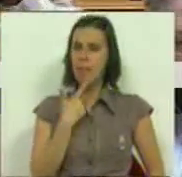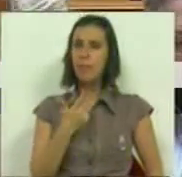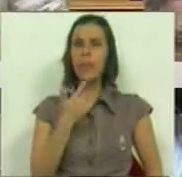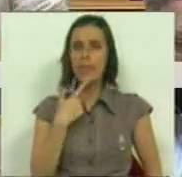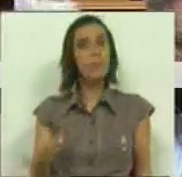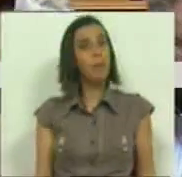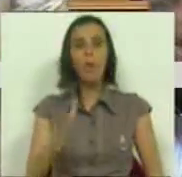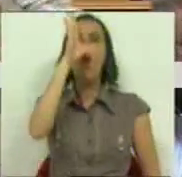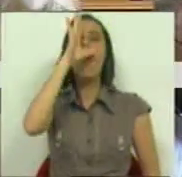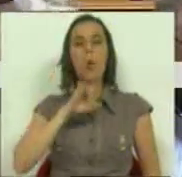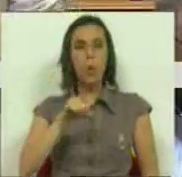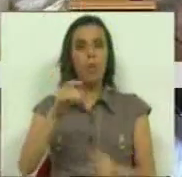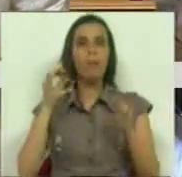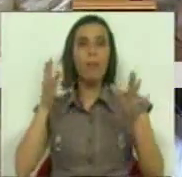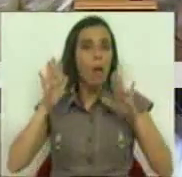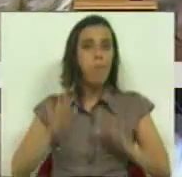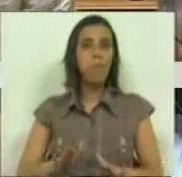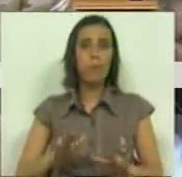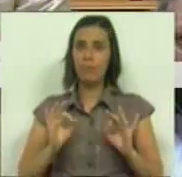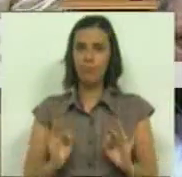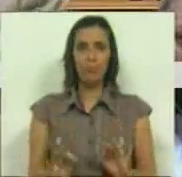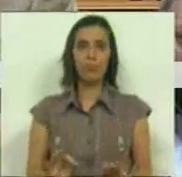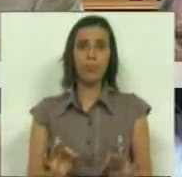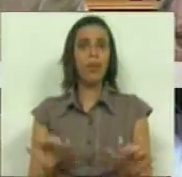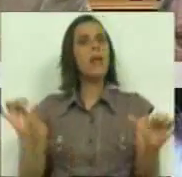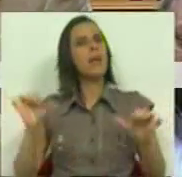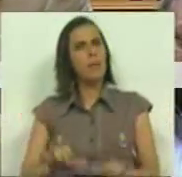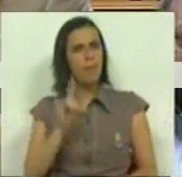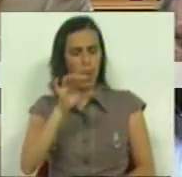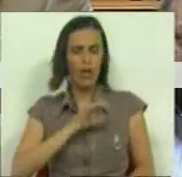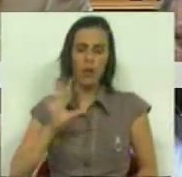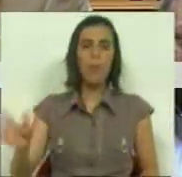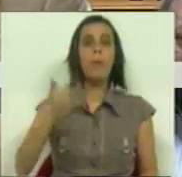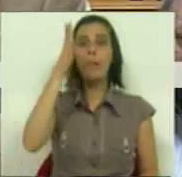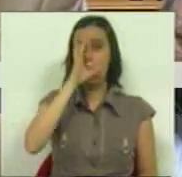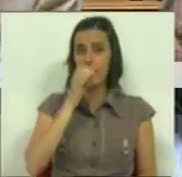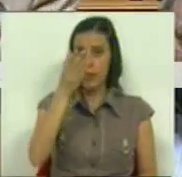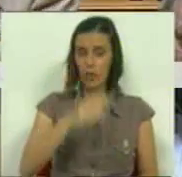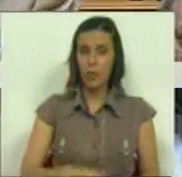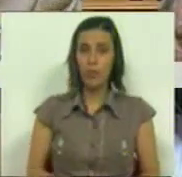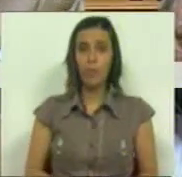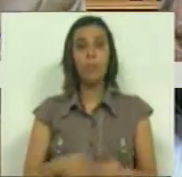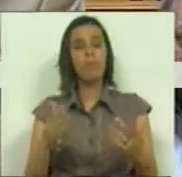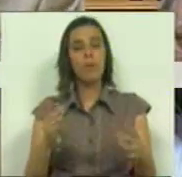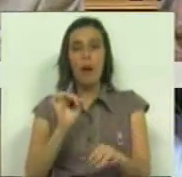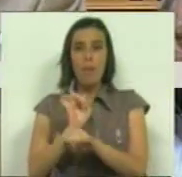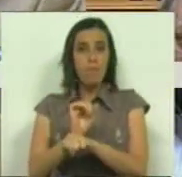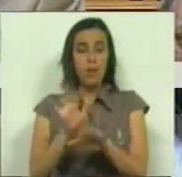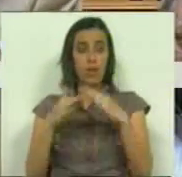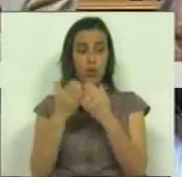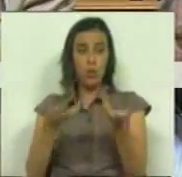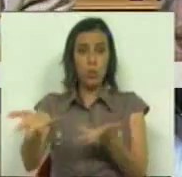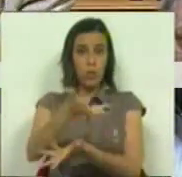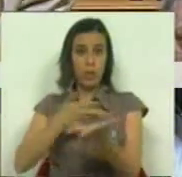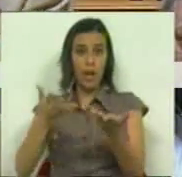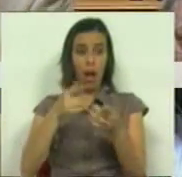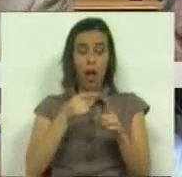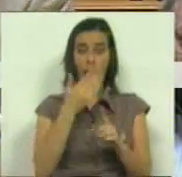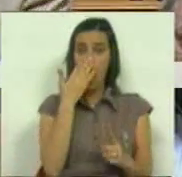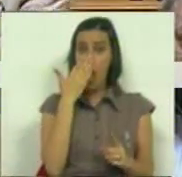que o governo está parado. E pior do que isso, Sr. Primeiro-Ministro, a claustrofobia social que